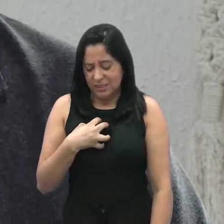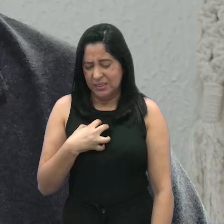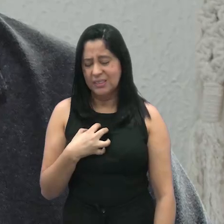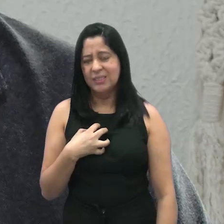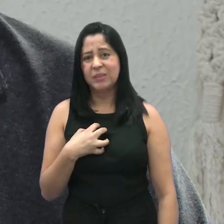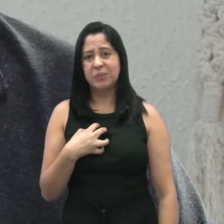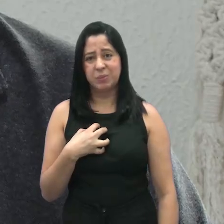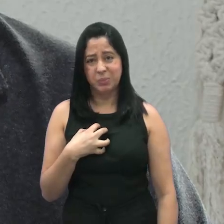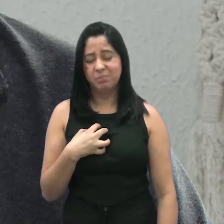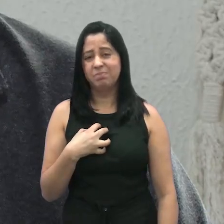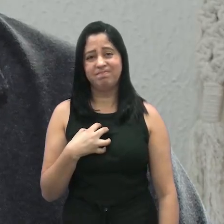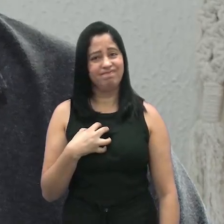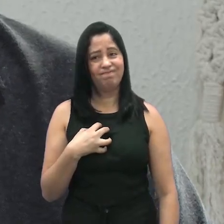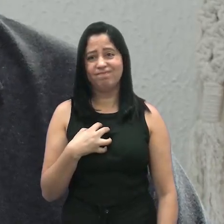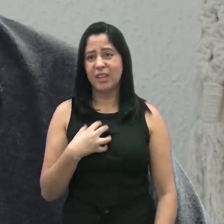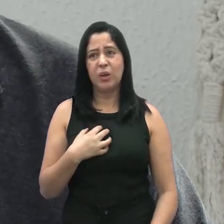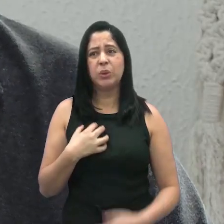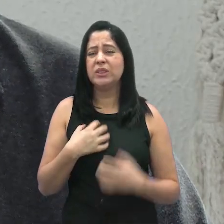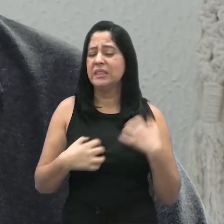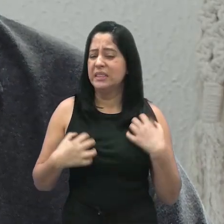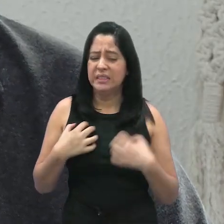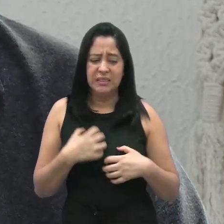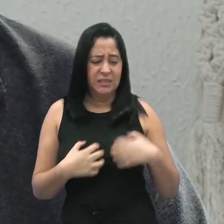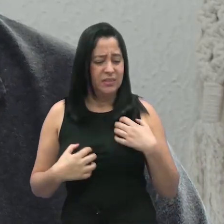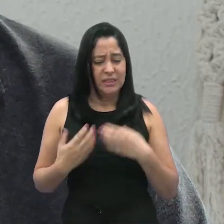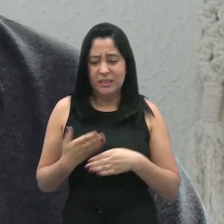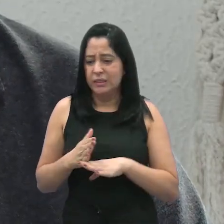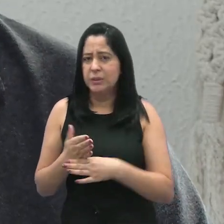Nossa, lá eu perdi o chão, né?